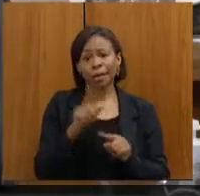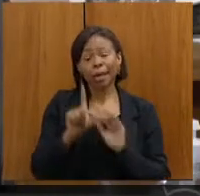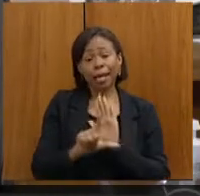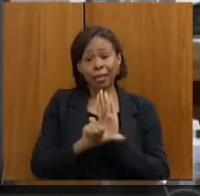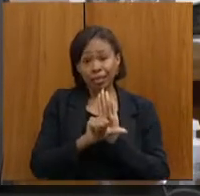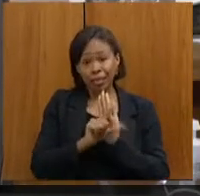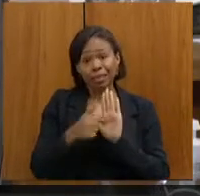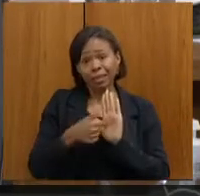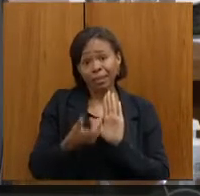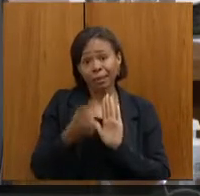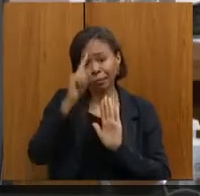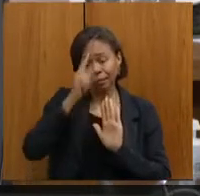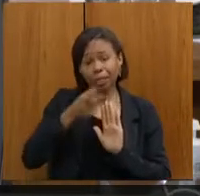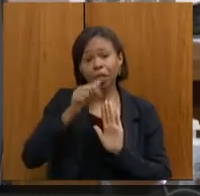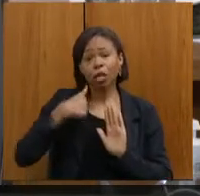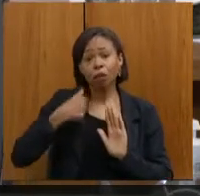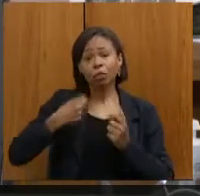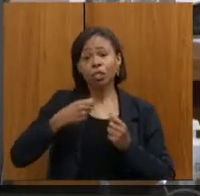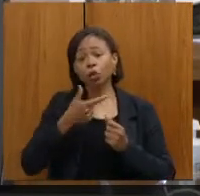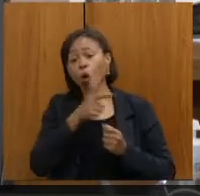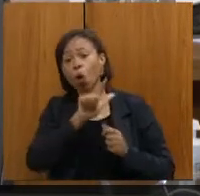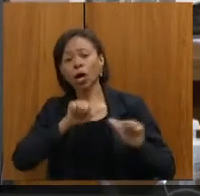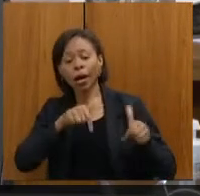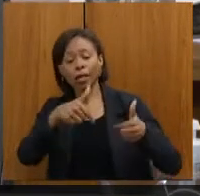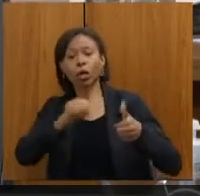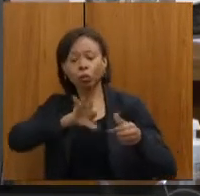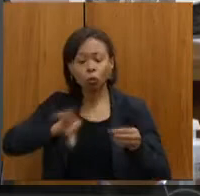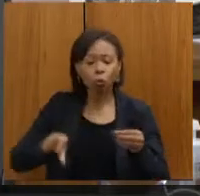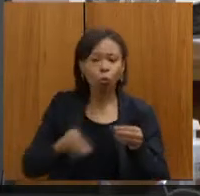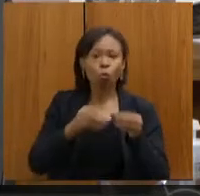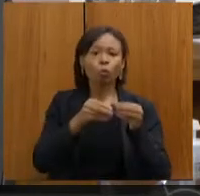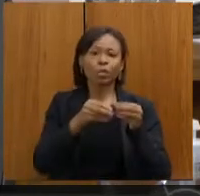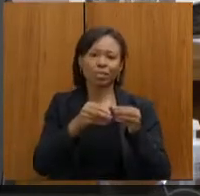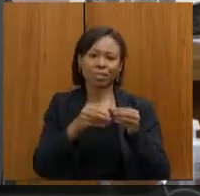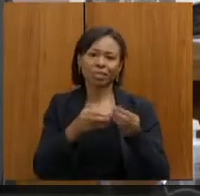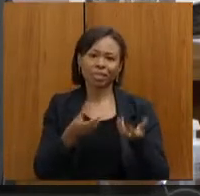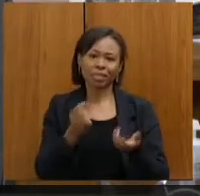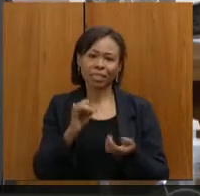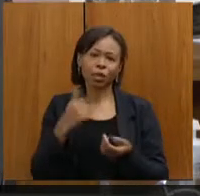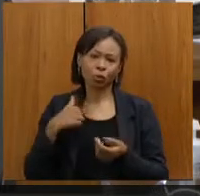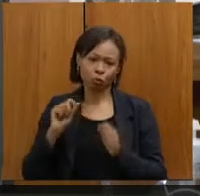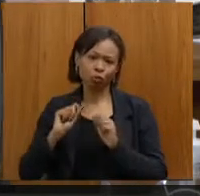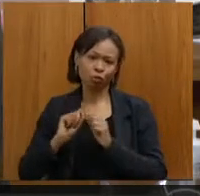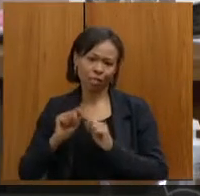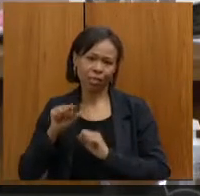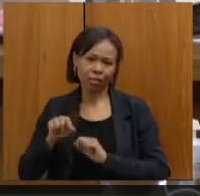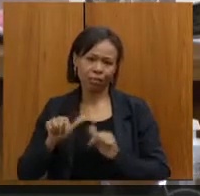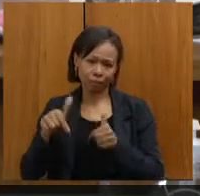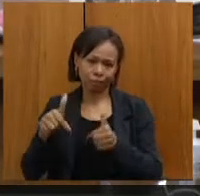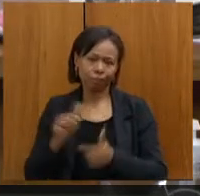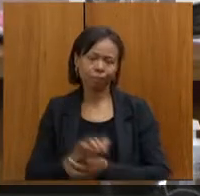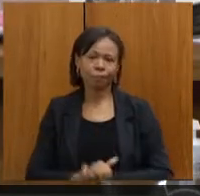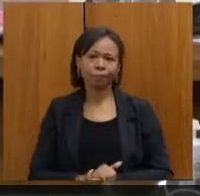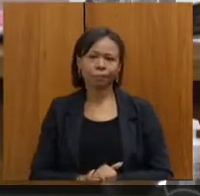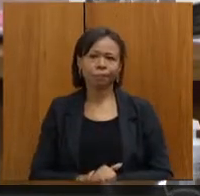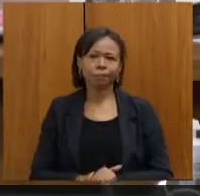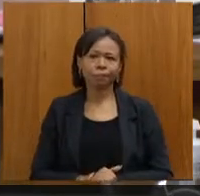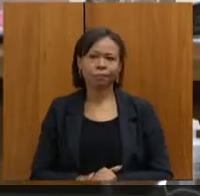tem ações compensatórias a partir do momento com essa situação o